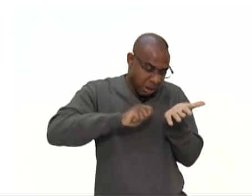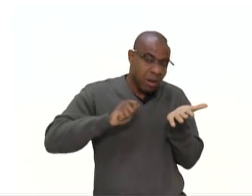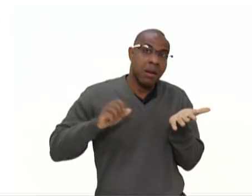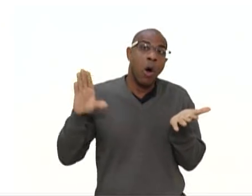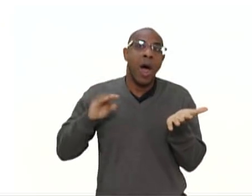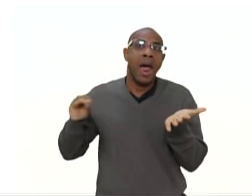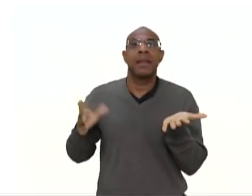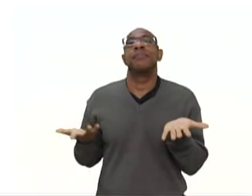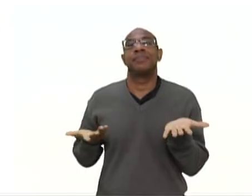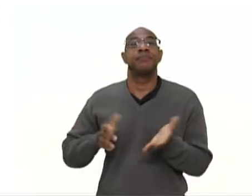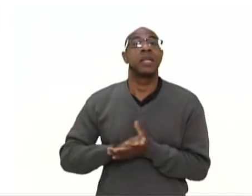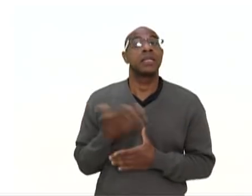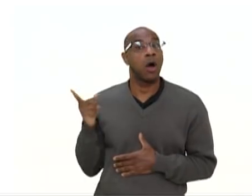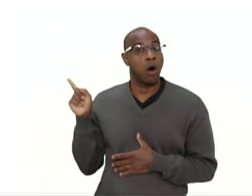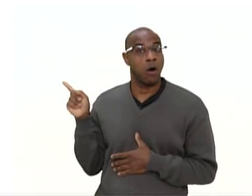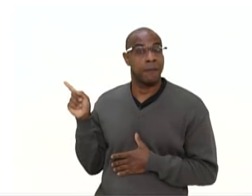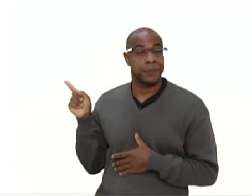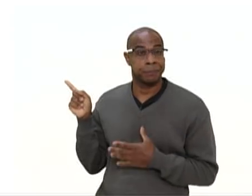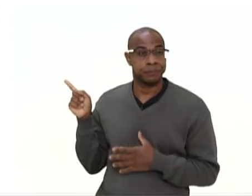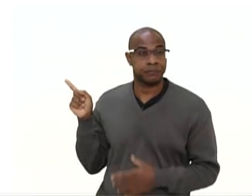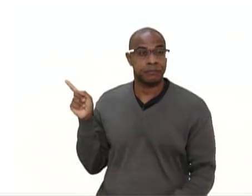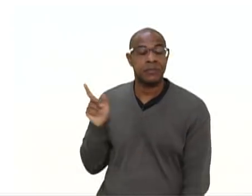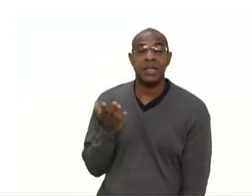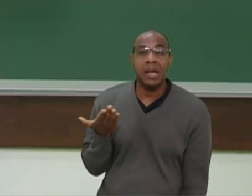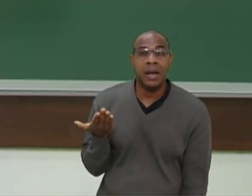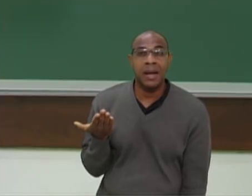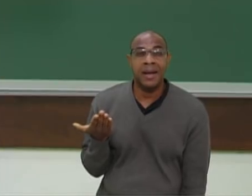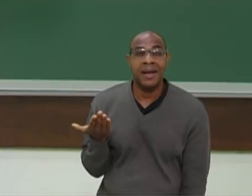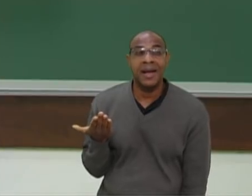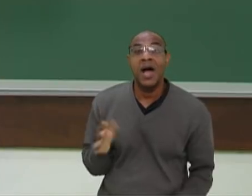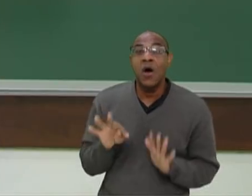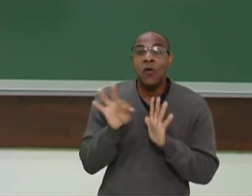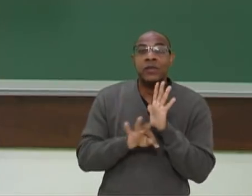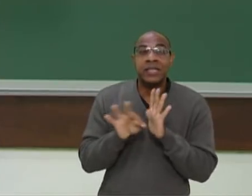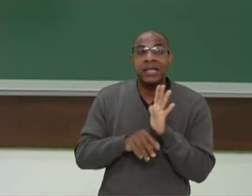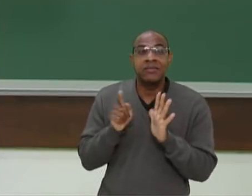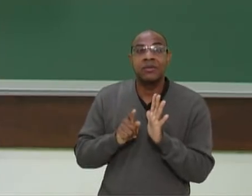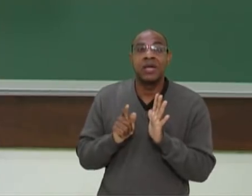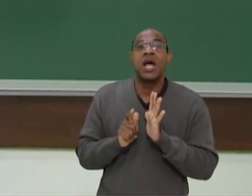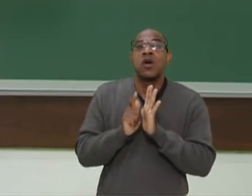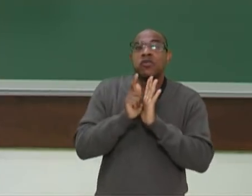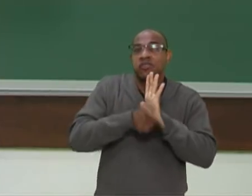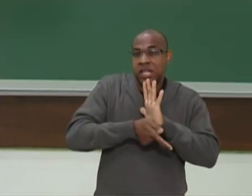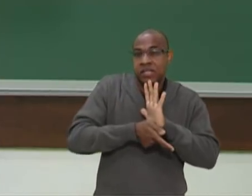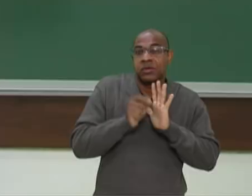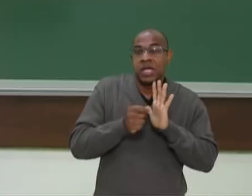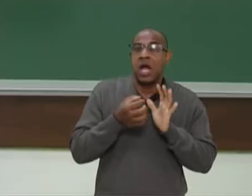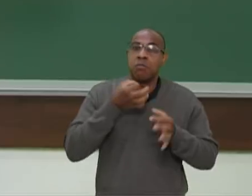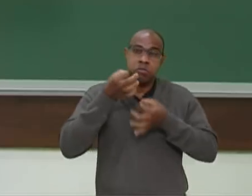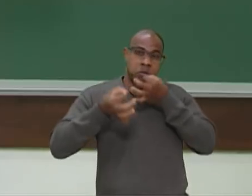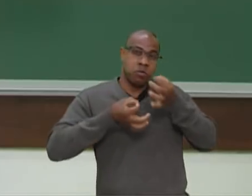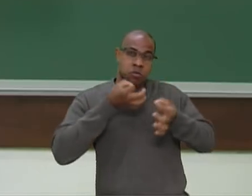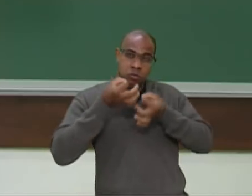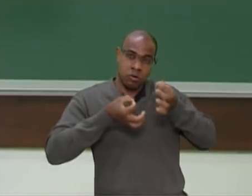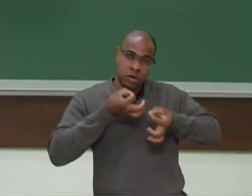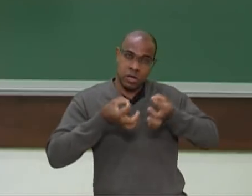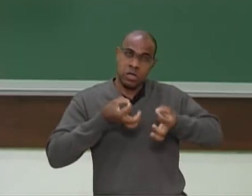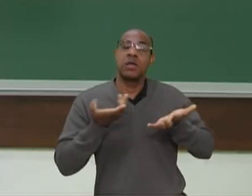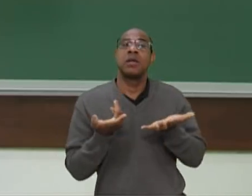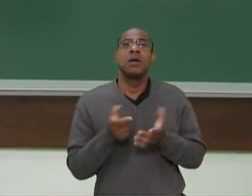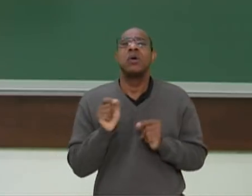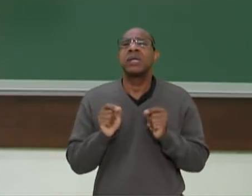dica para vocês. O texto, esse gênero artigo de opinião, ele é